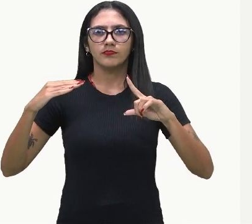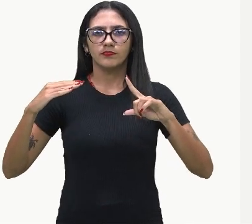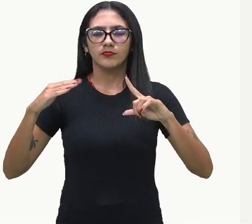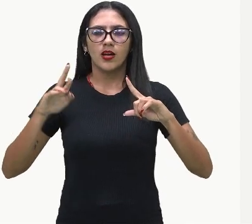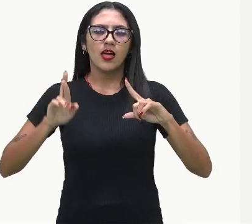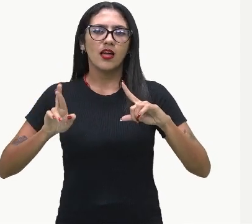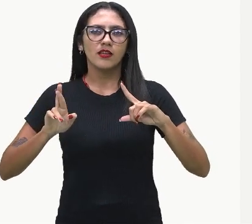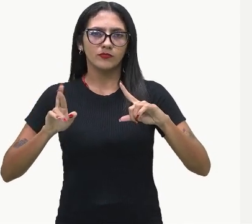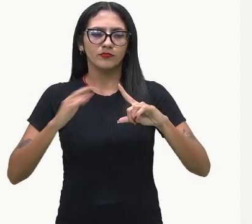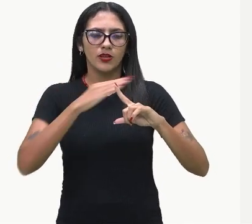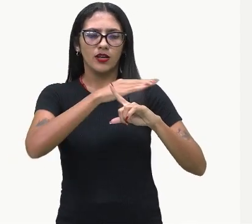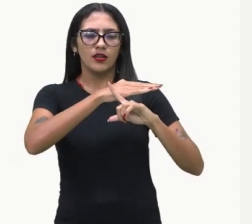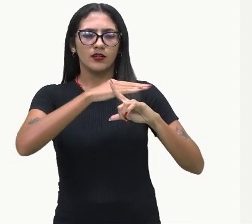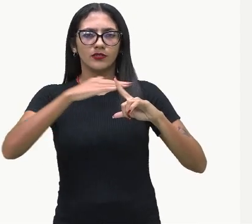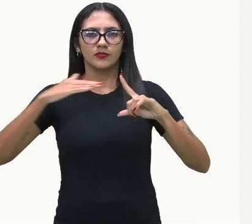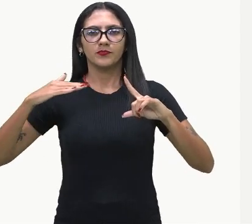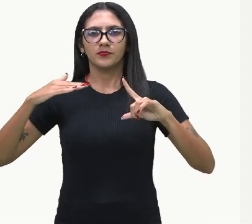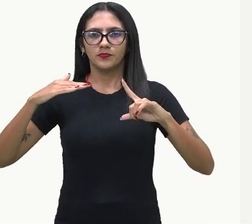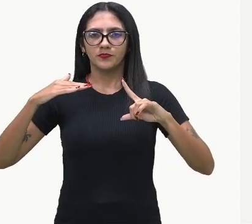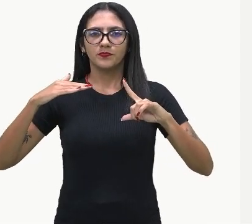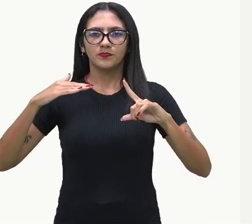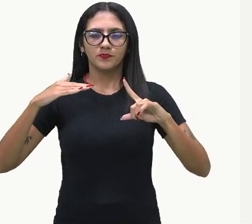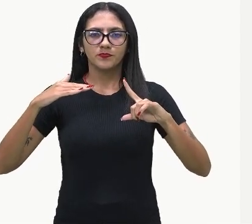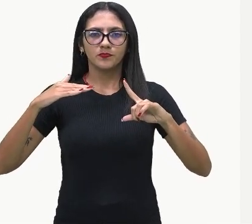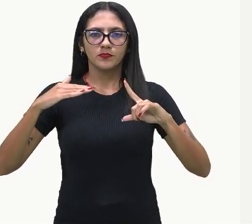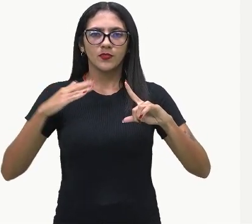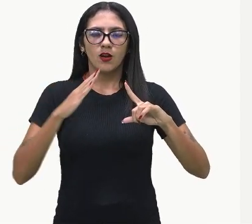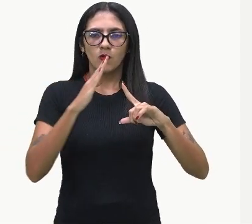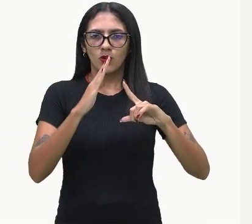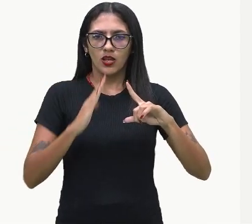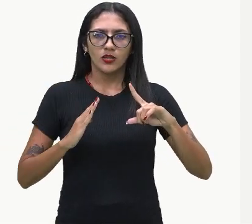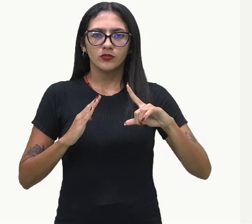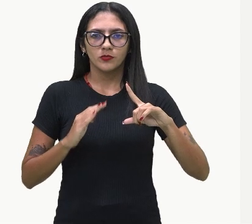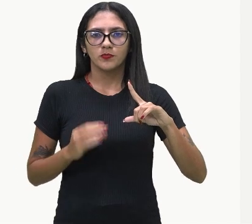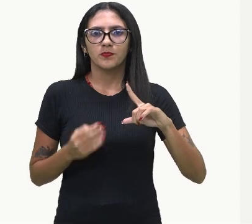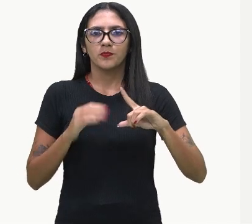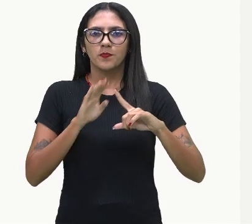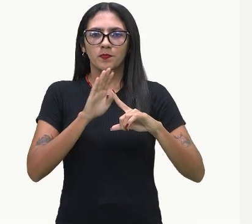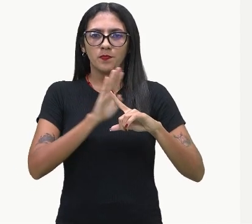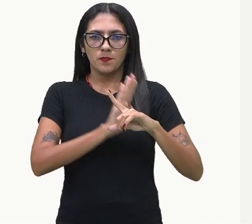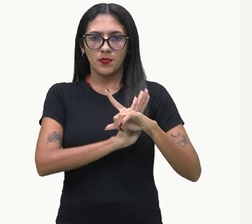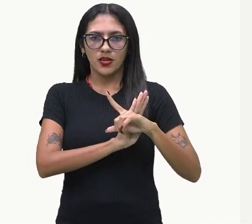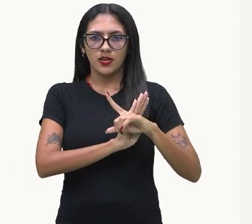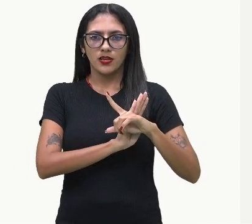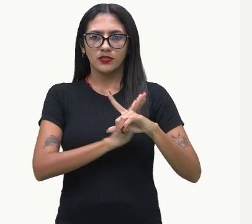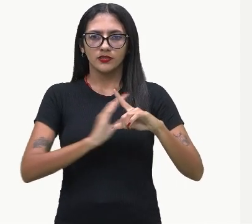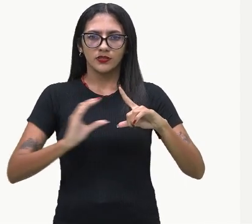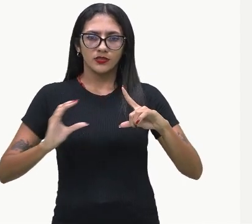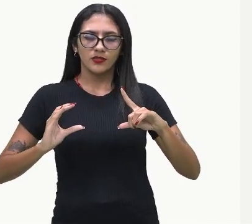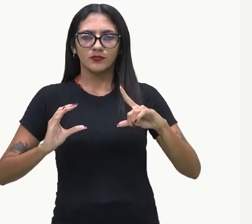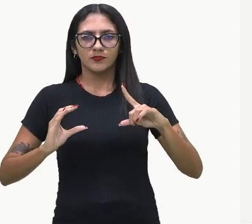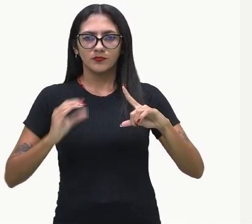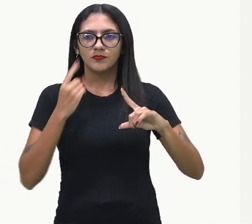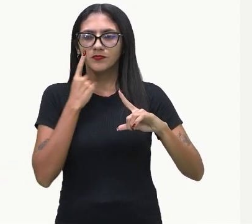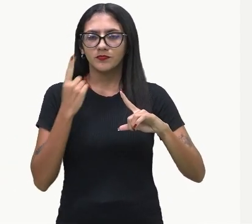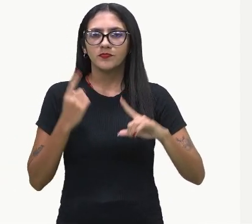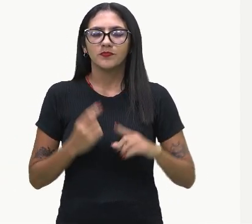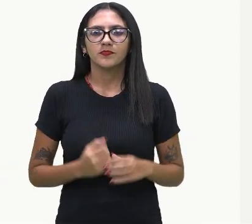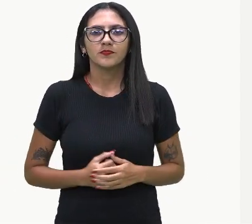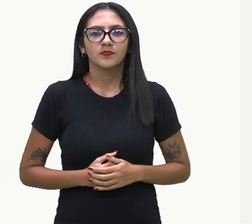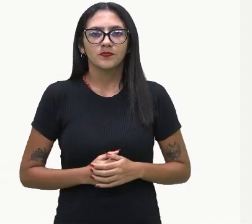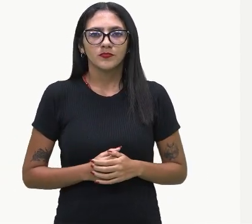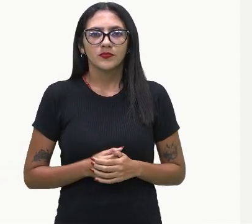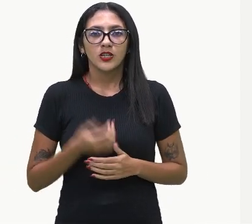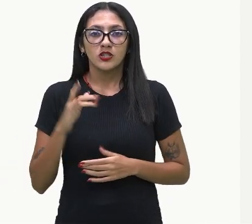reta R. Paralela ao lado BC. Então, observe que agora, ó, a gente já tem